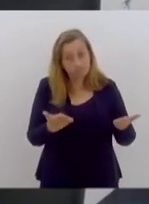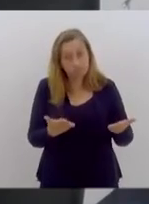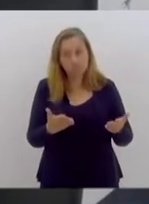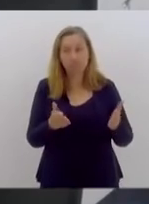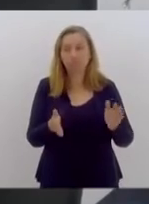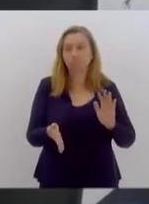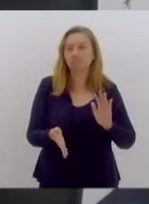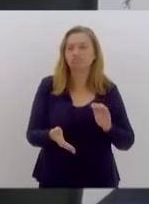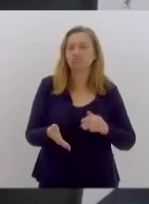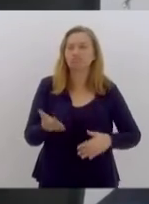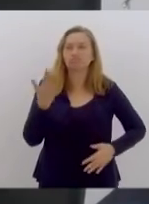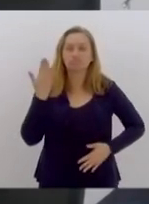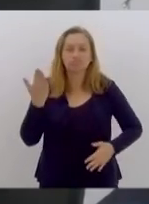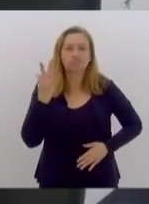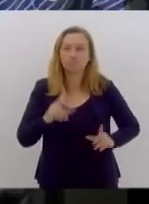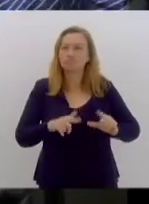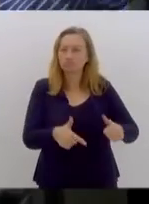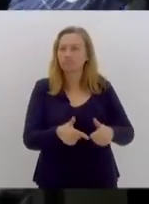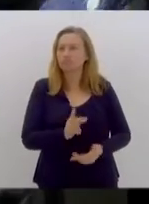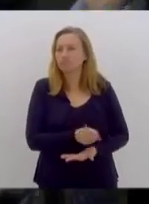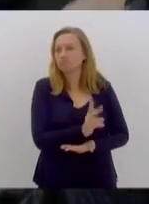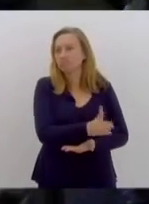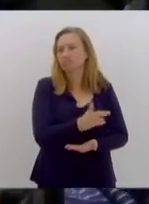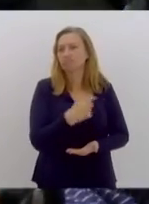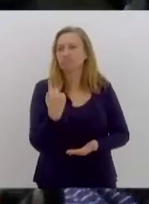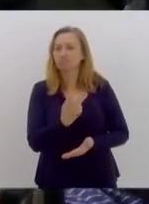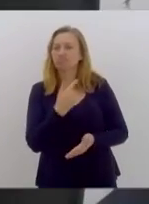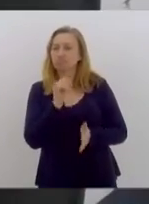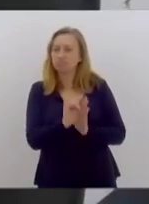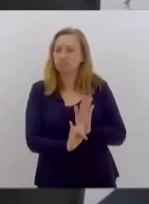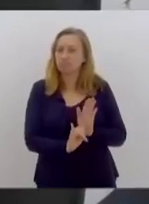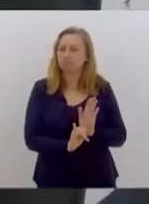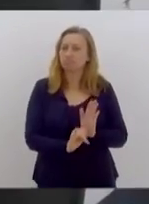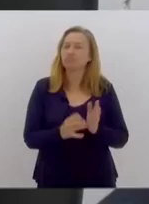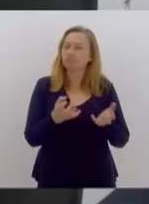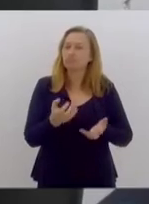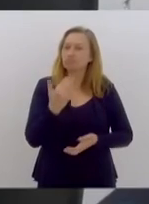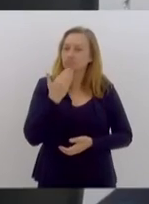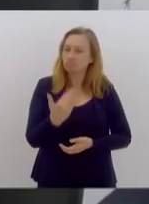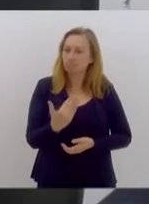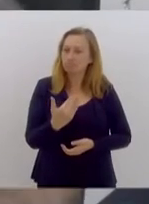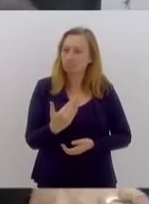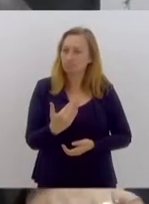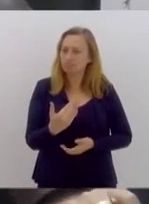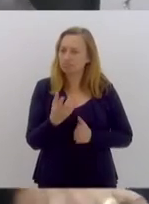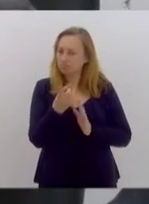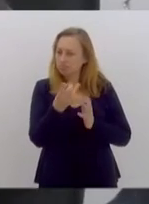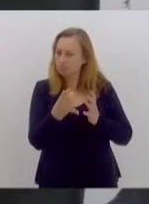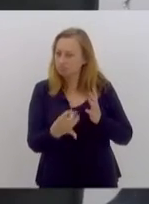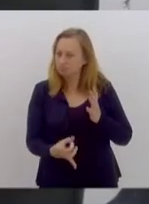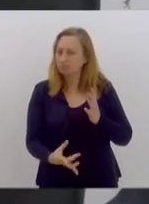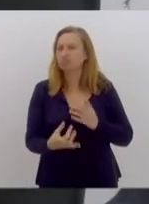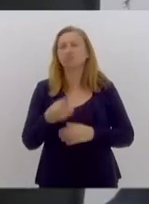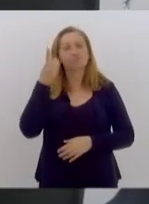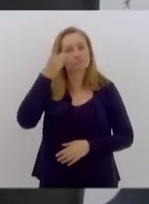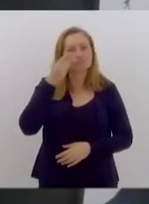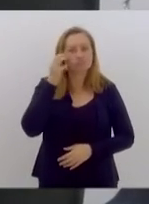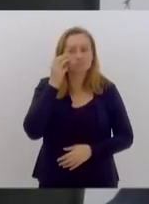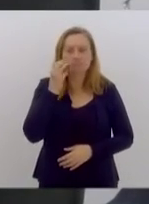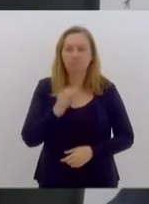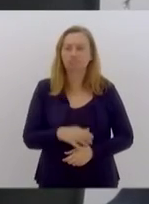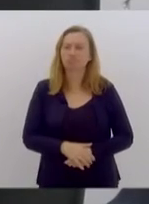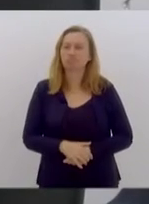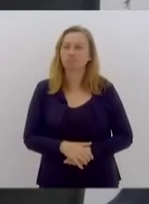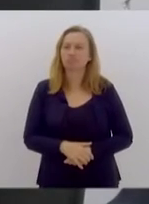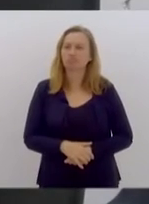tráfico continua então eu acho que no nosso relatório Eu acho que eu queria pedir isso mais detalhadamente o deputado valdec que fosse